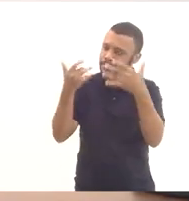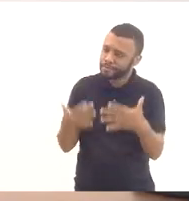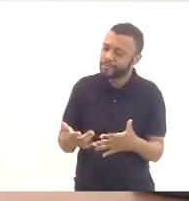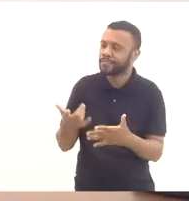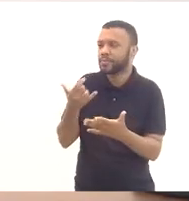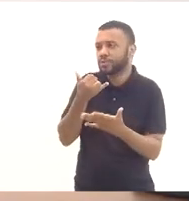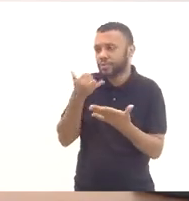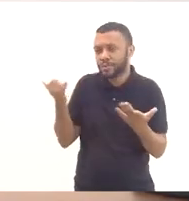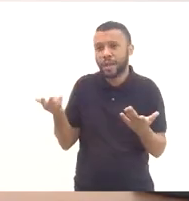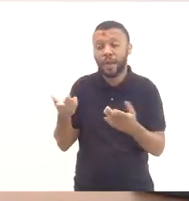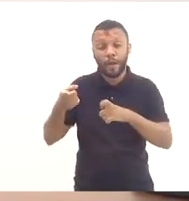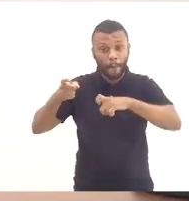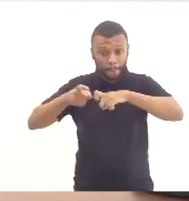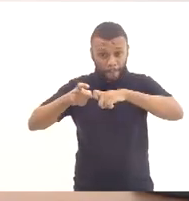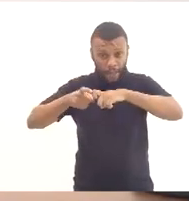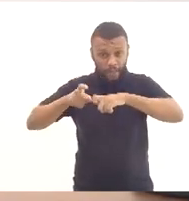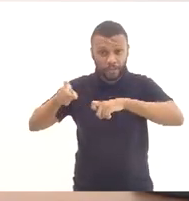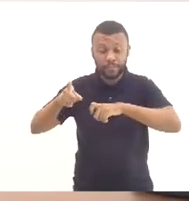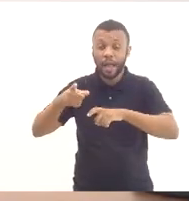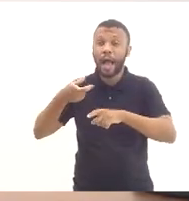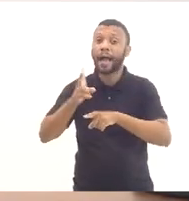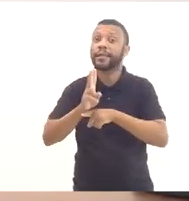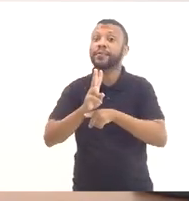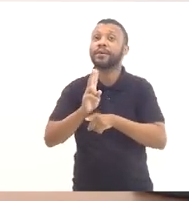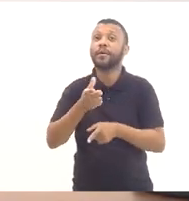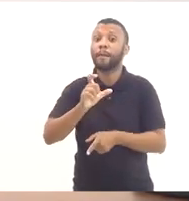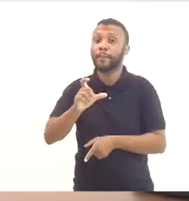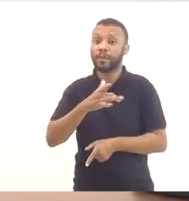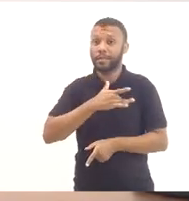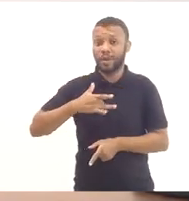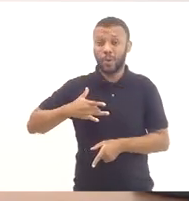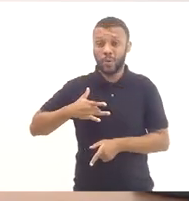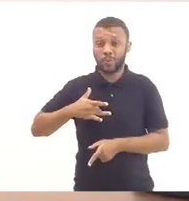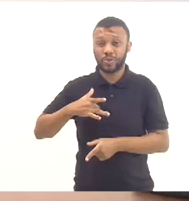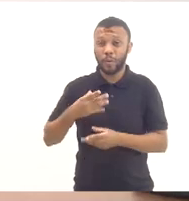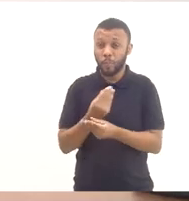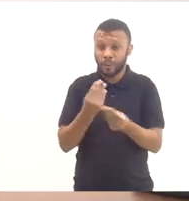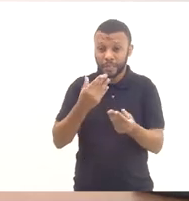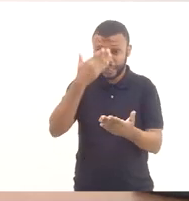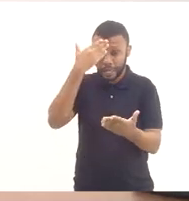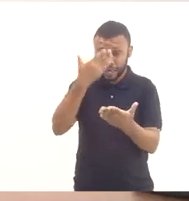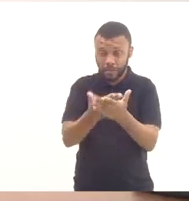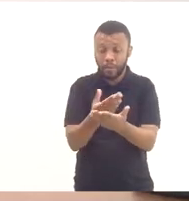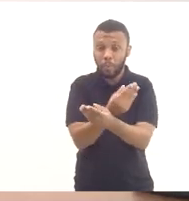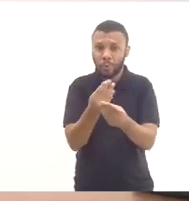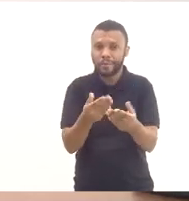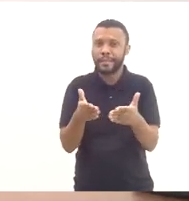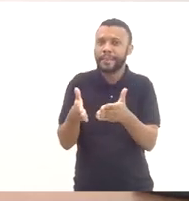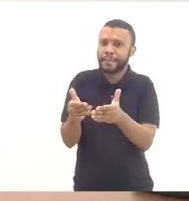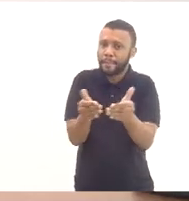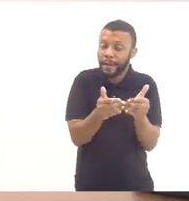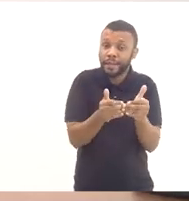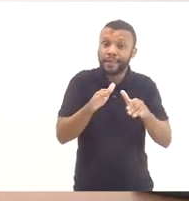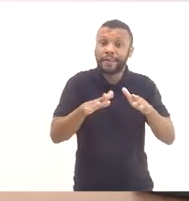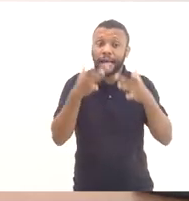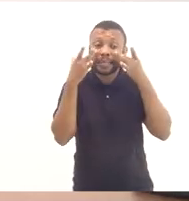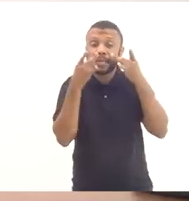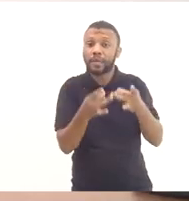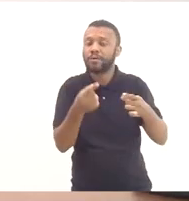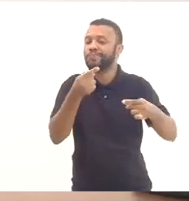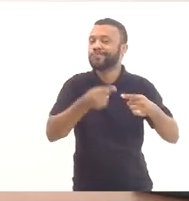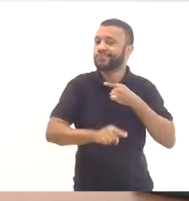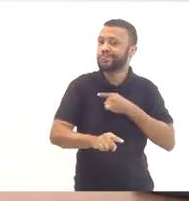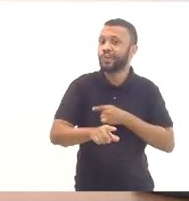seguinte para mim o pediatra que atende pelo convênio tá muita gente acredita que só na saúde pública pelo excesso de demanda às vezes atenção não seja adequada